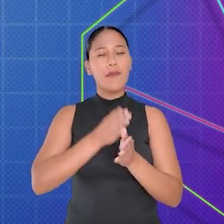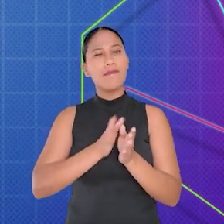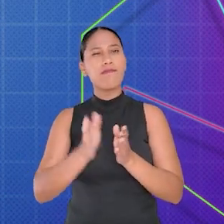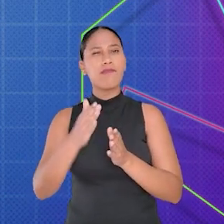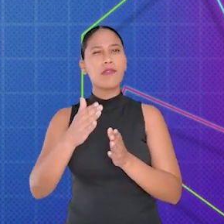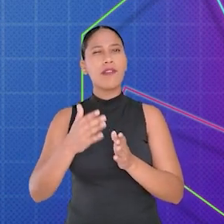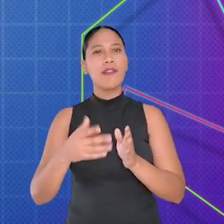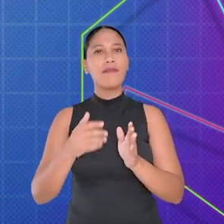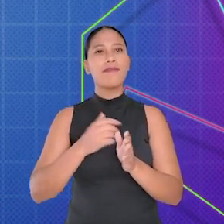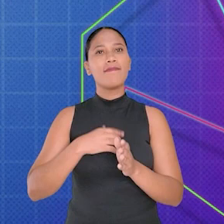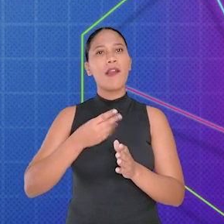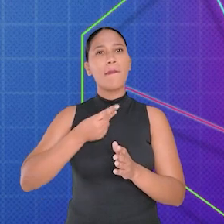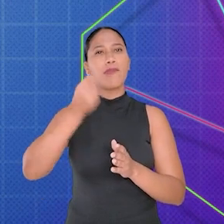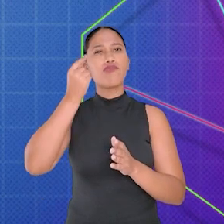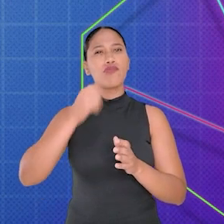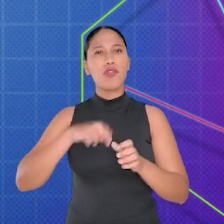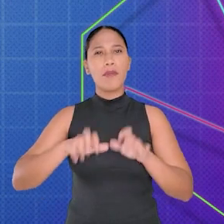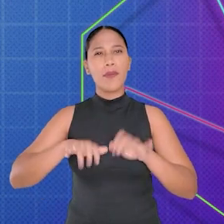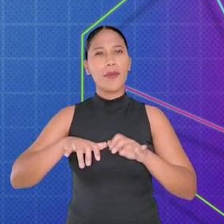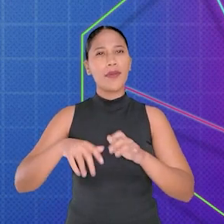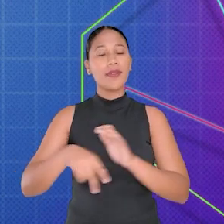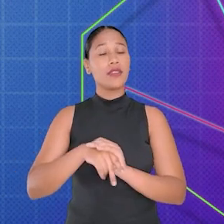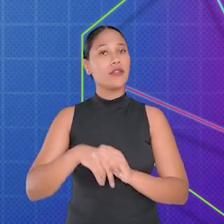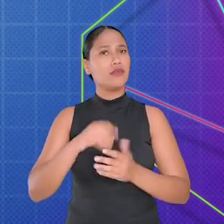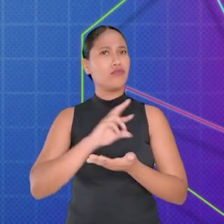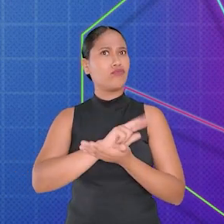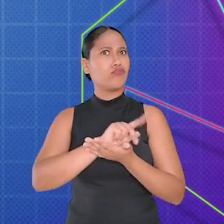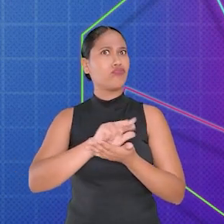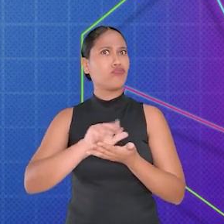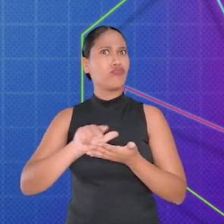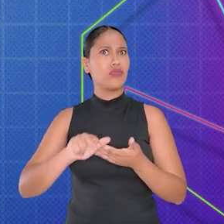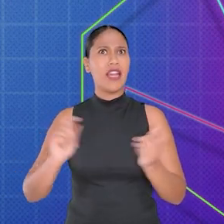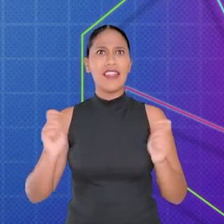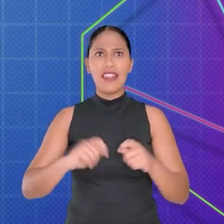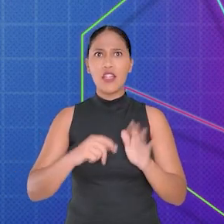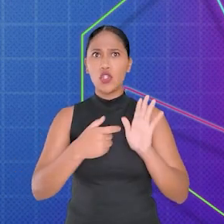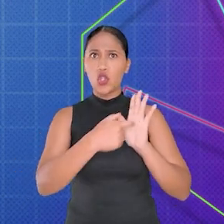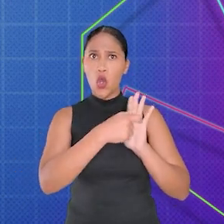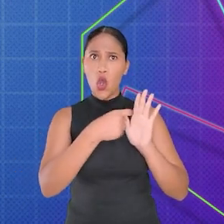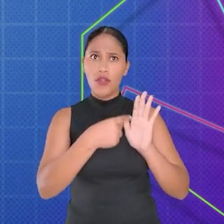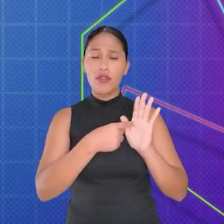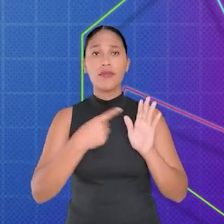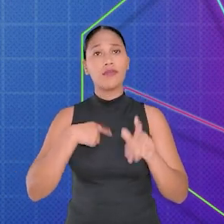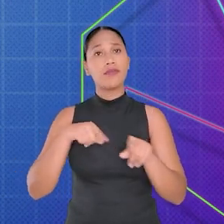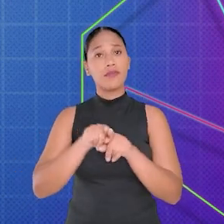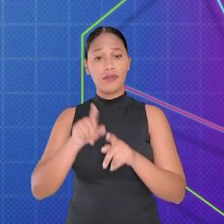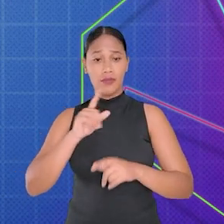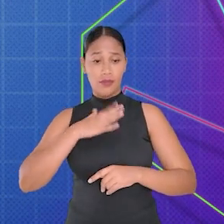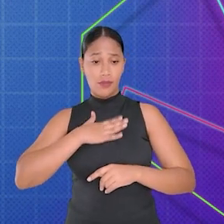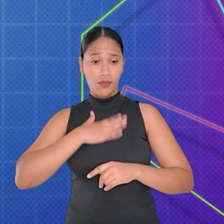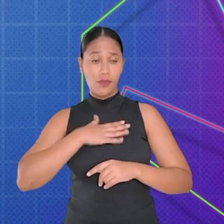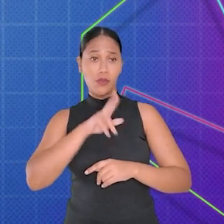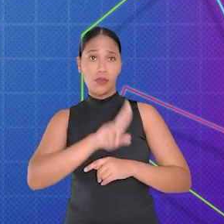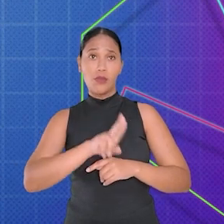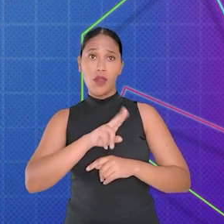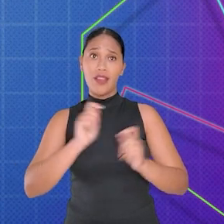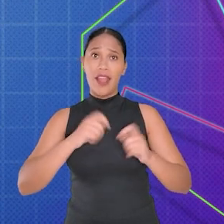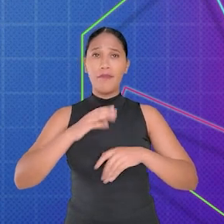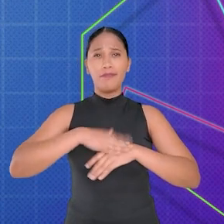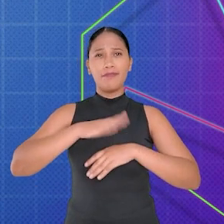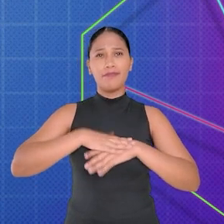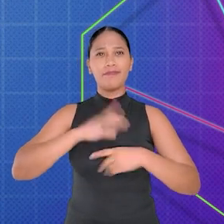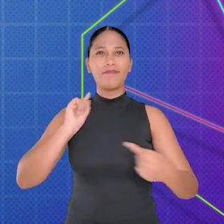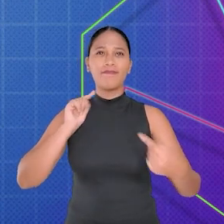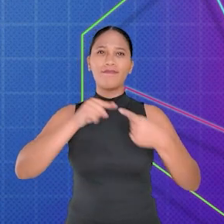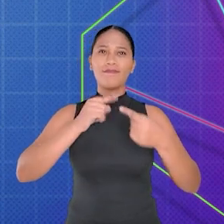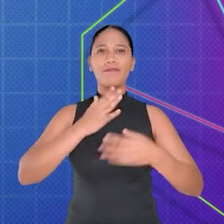de atalhos de teclado e menus contextuais do Blender. Há muitos outros disponíveis no software e o usuário pode criar seus próprios atalhos personalizados